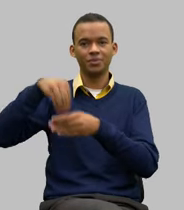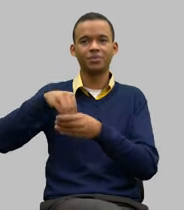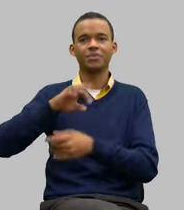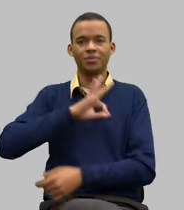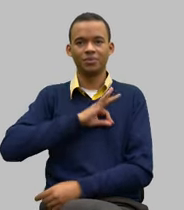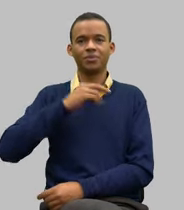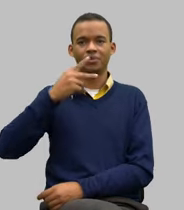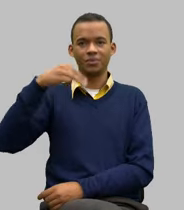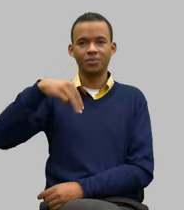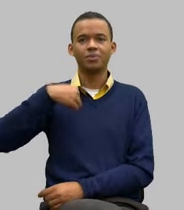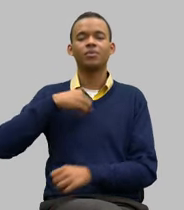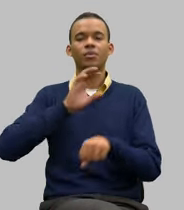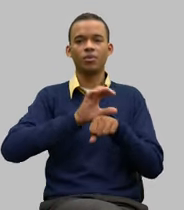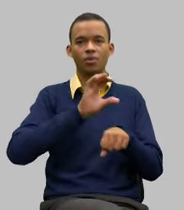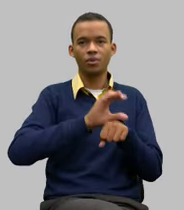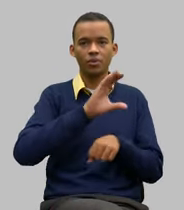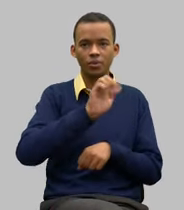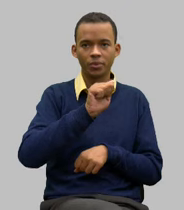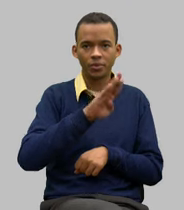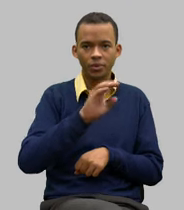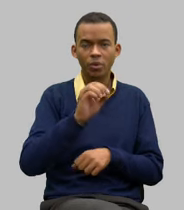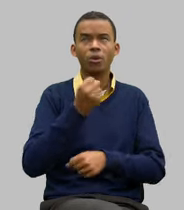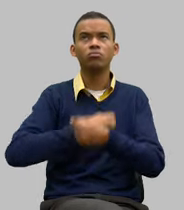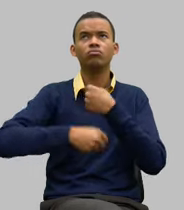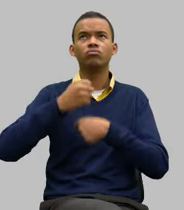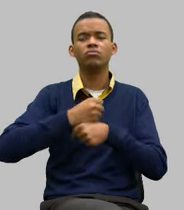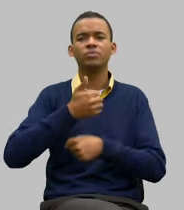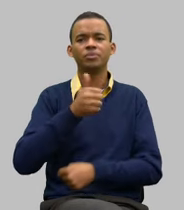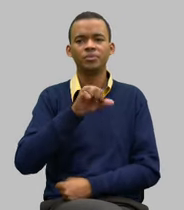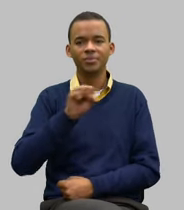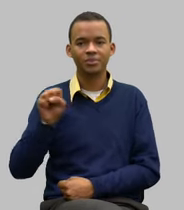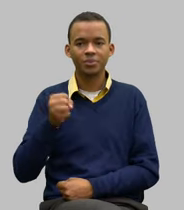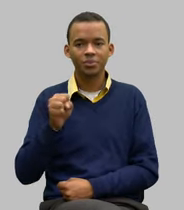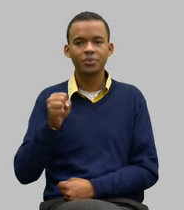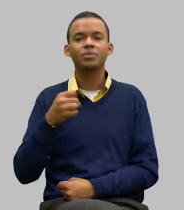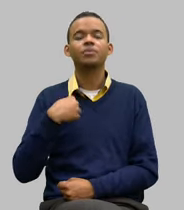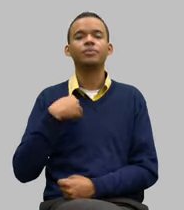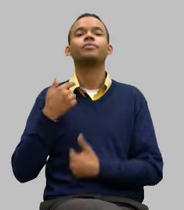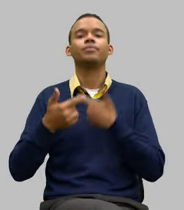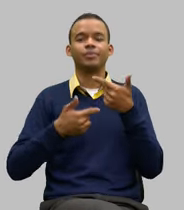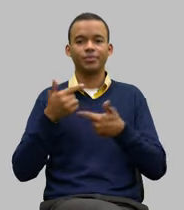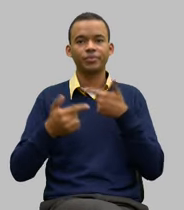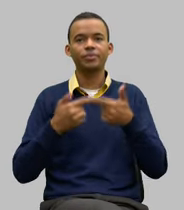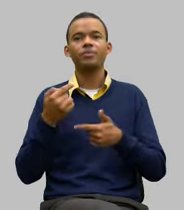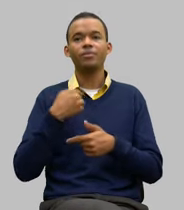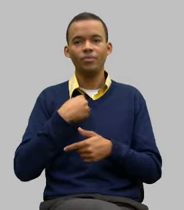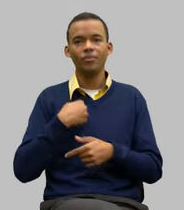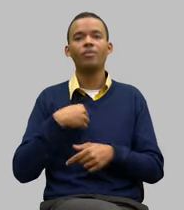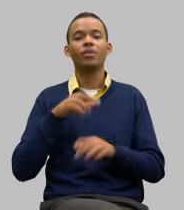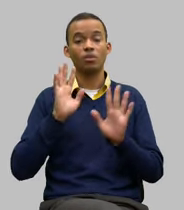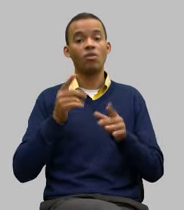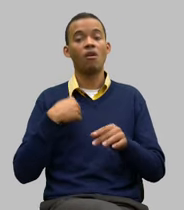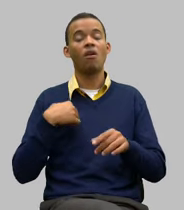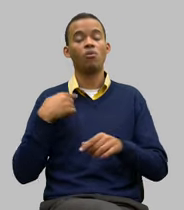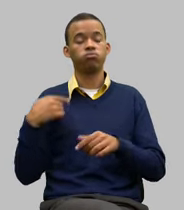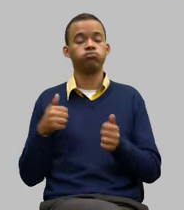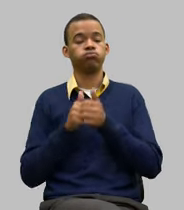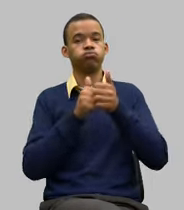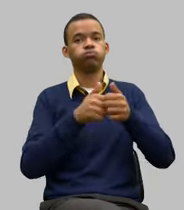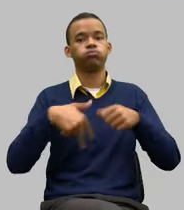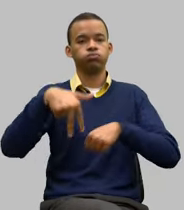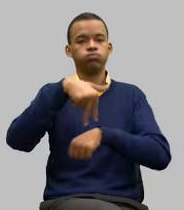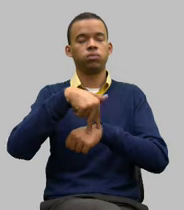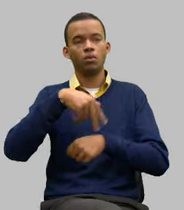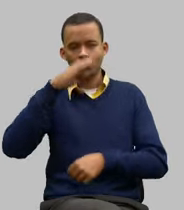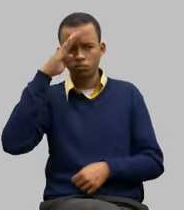curso de cabo lá em 88 eh eu tirei sentinela como é que funciona o Cido de